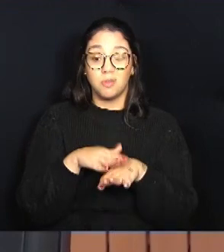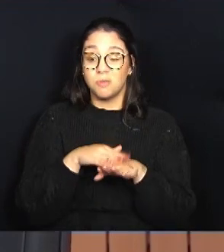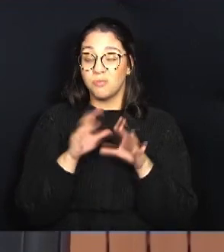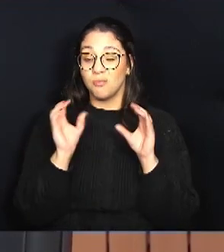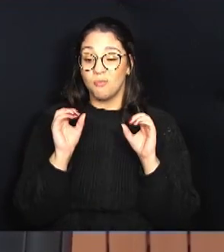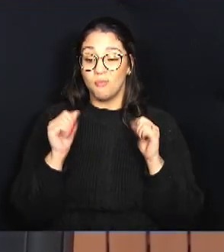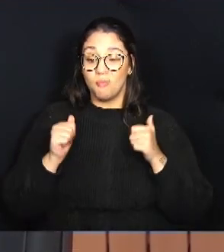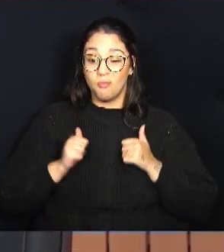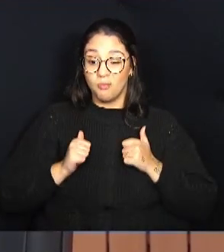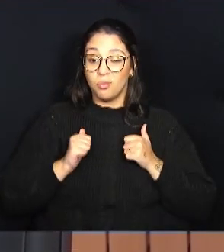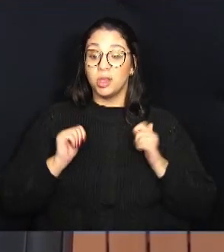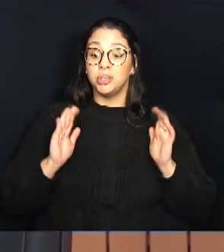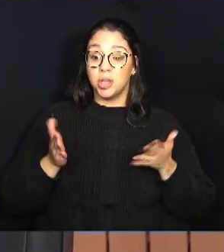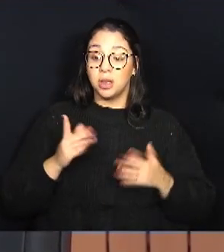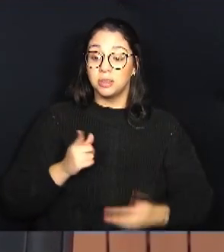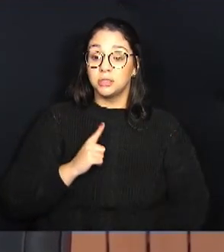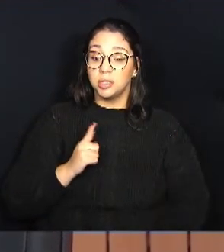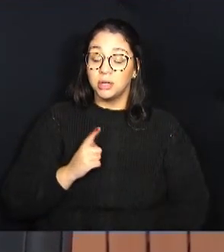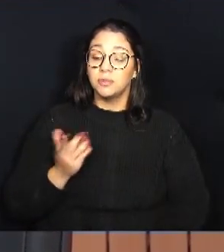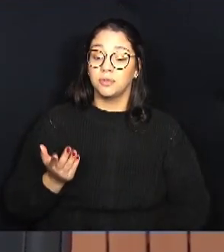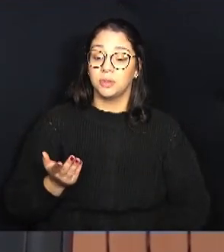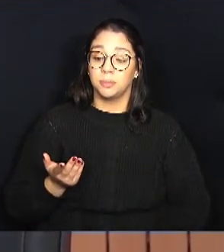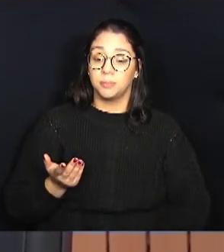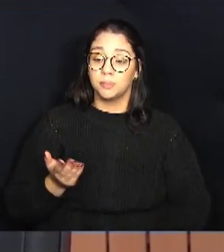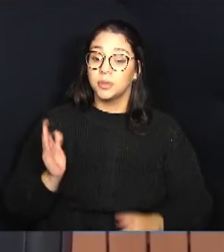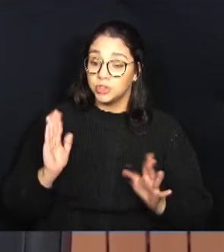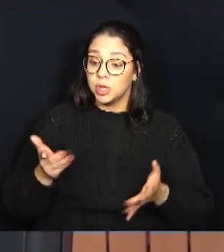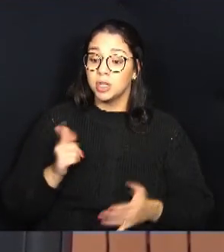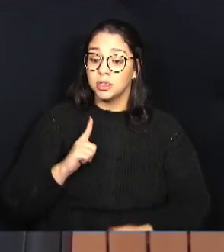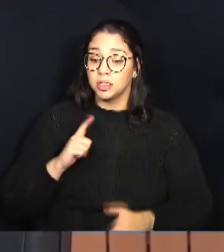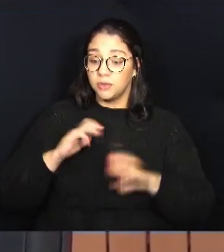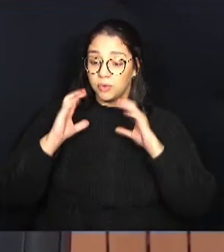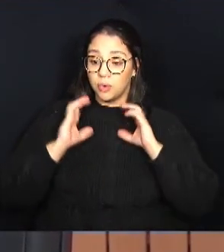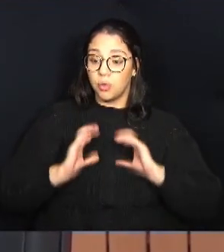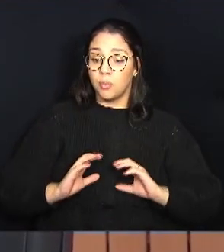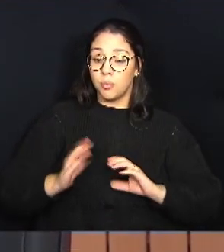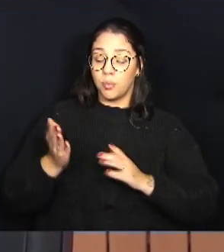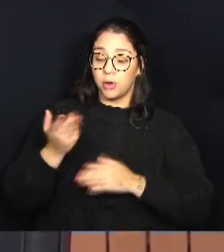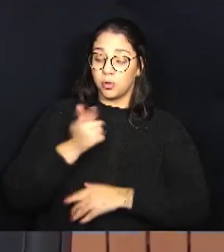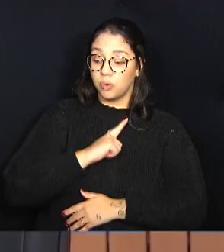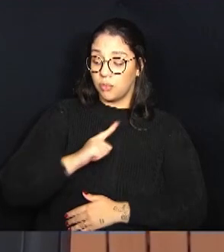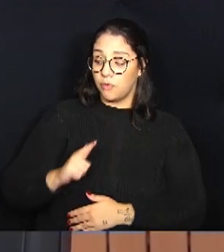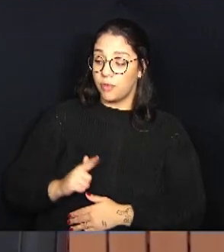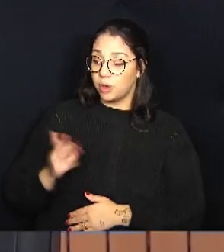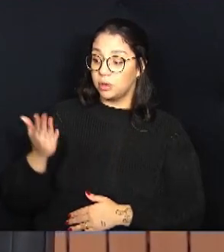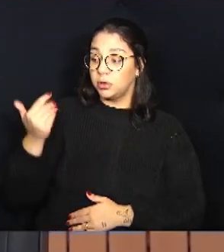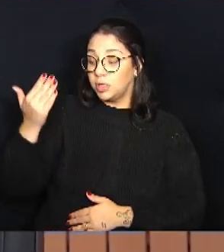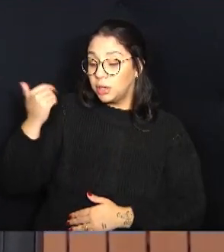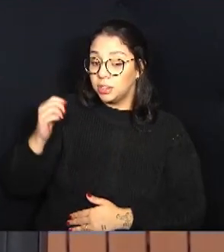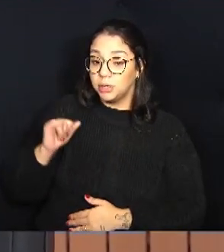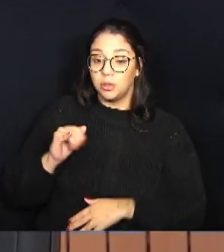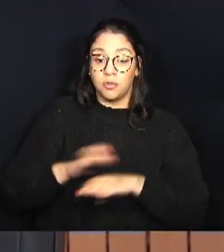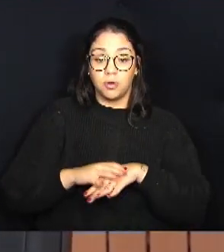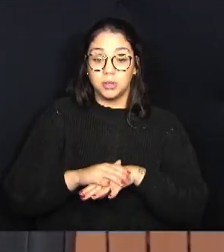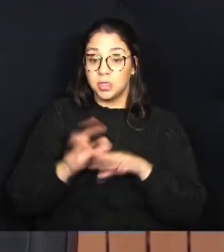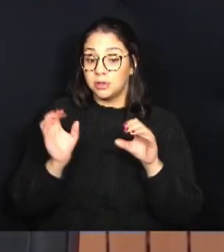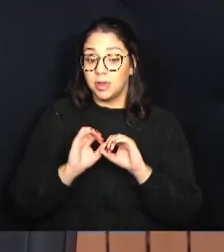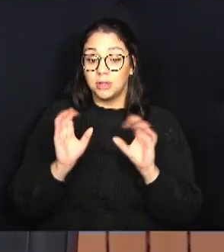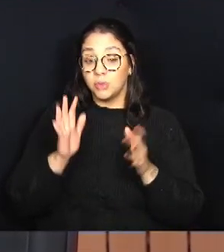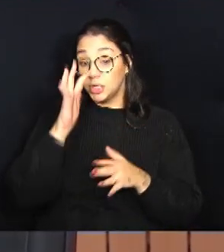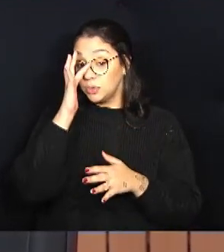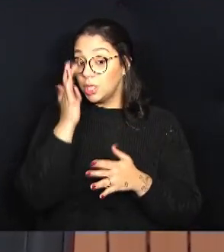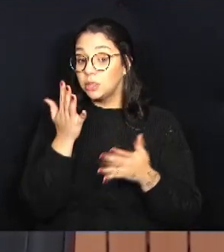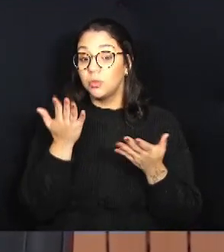nós já tivemos essa conduta ou essa atitude em governos passados. O não fazer nada, a gente sabe onde vai